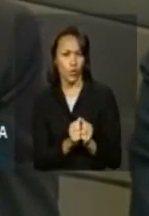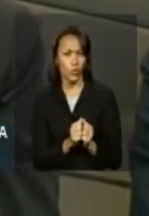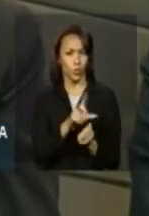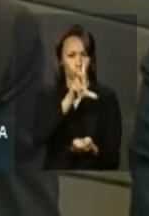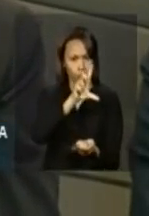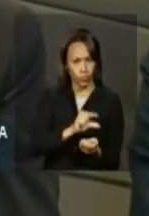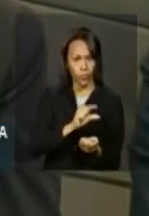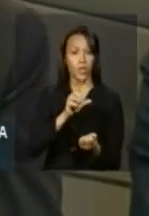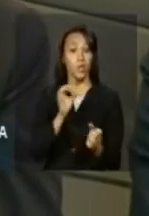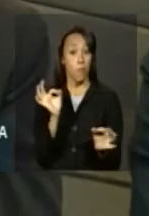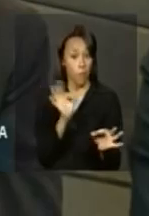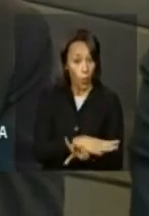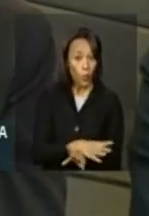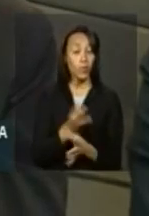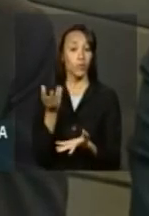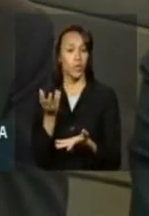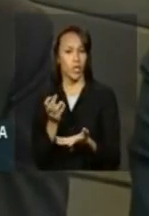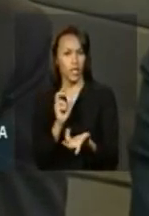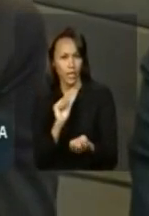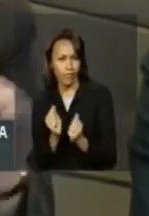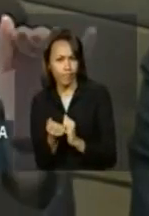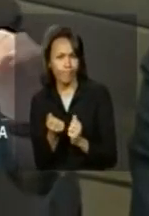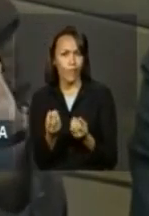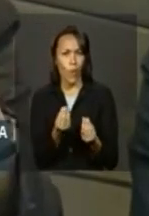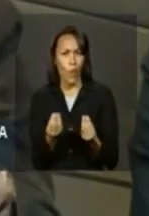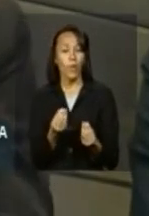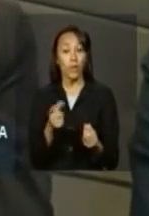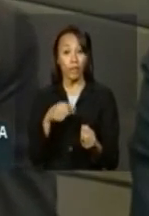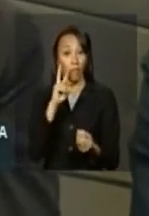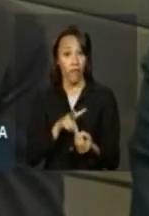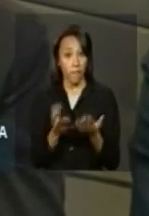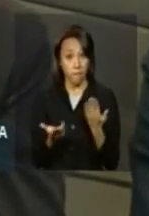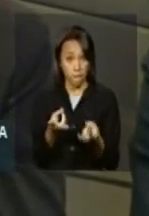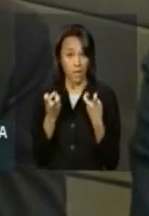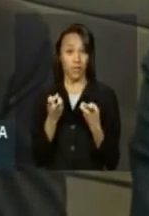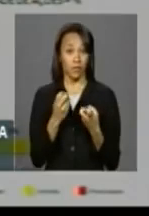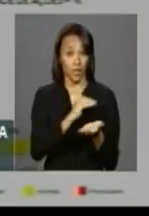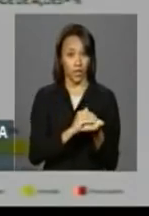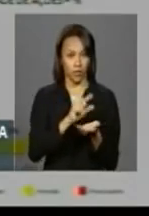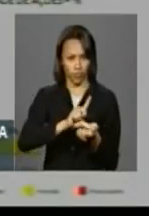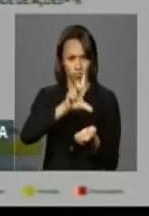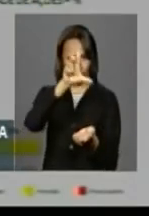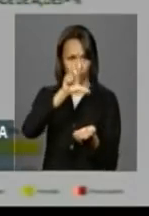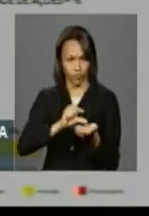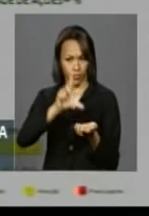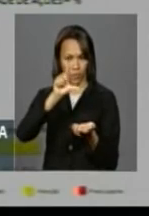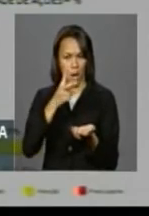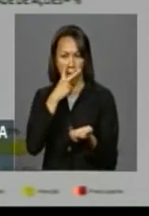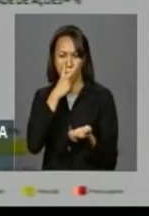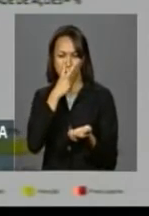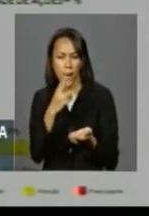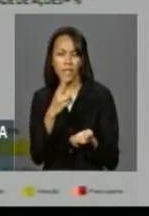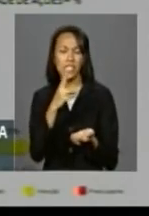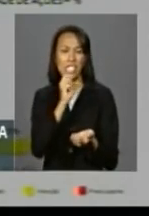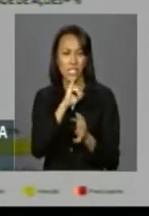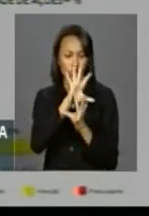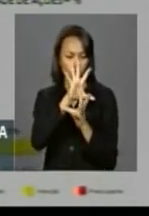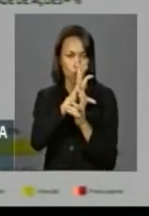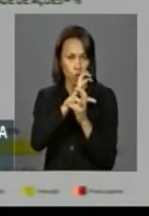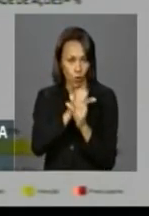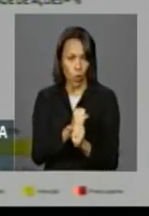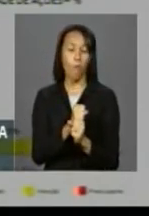adequado e concluído, para evitar esse problema, e a gente vê que o patamar é muito semelhante em valores. Se eu somar o valor de todas as